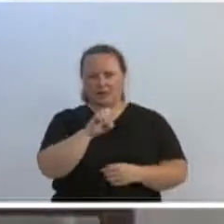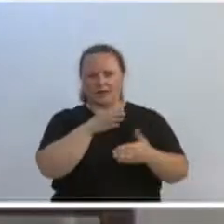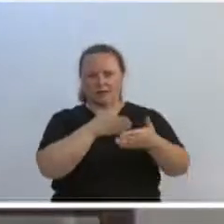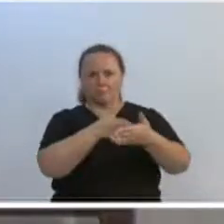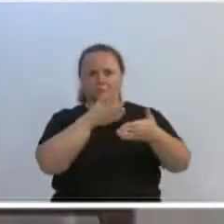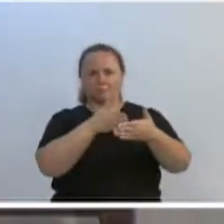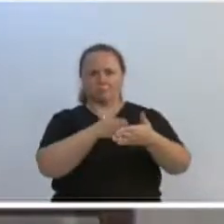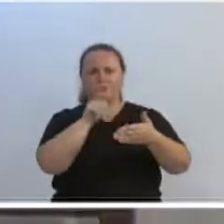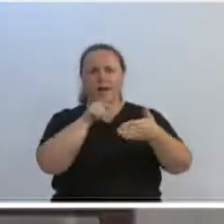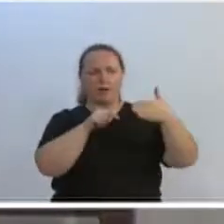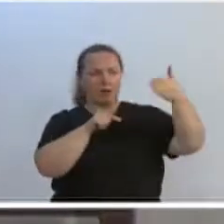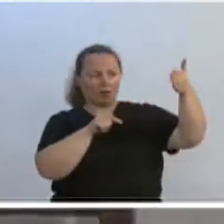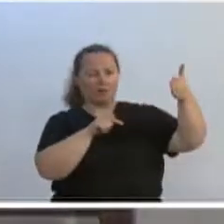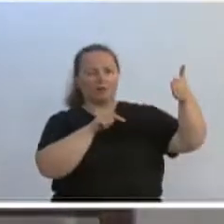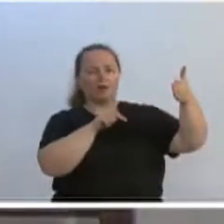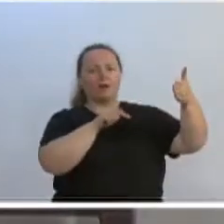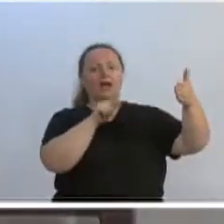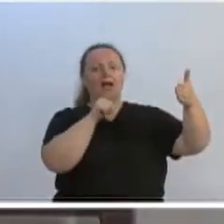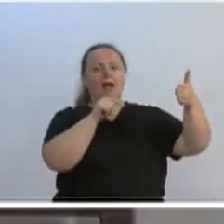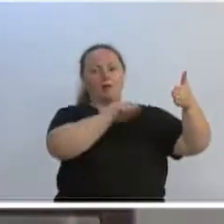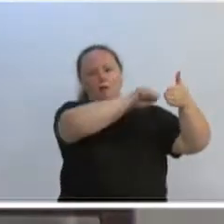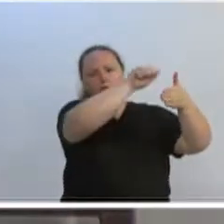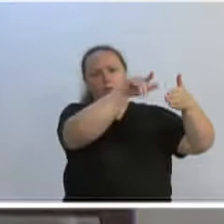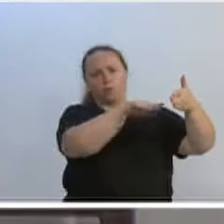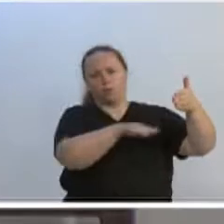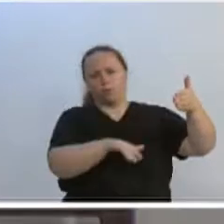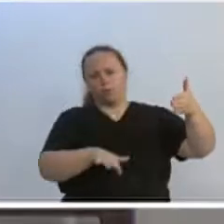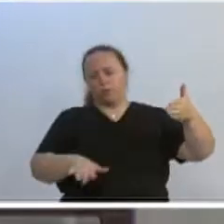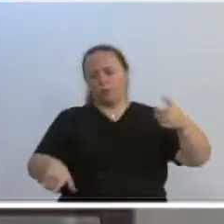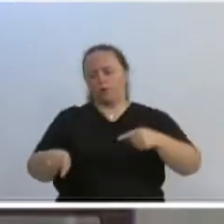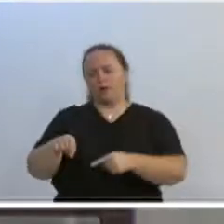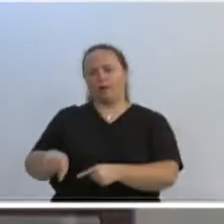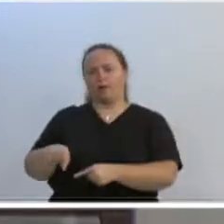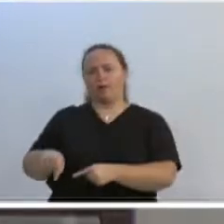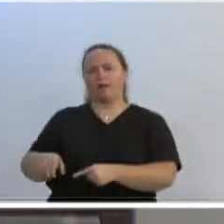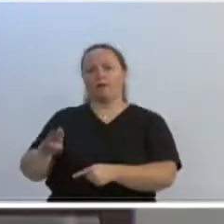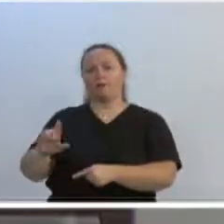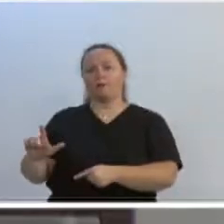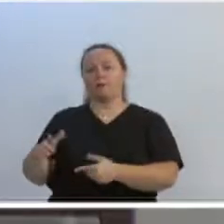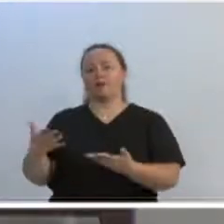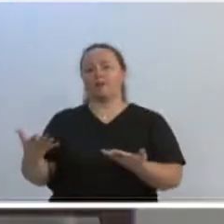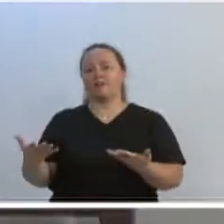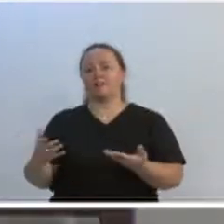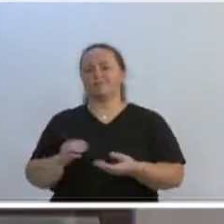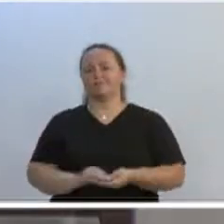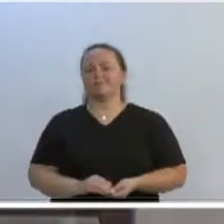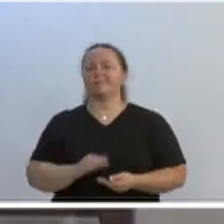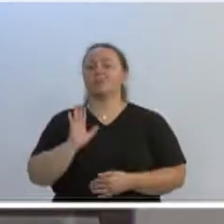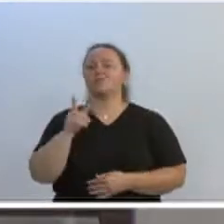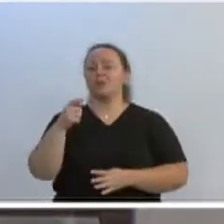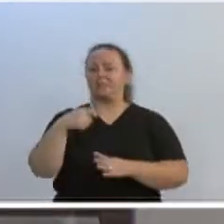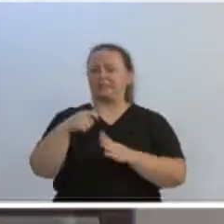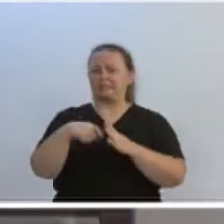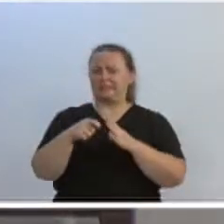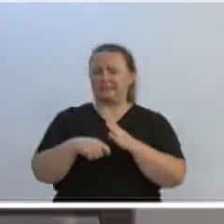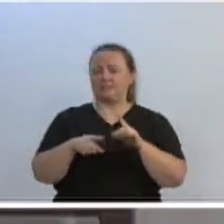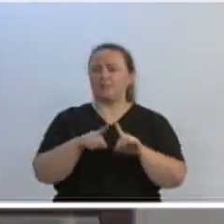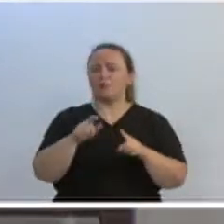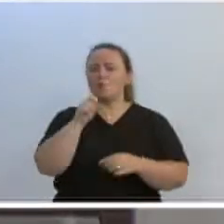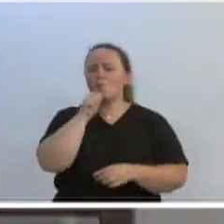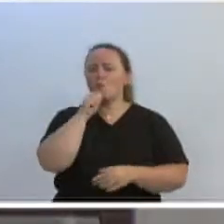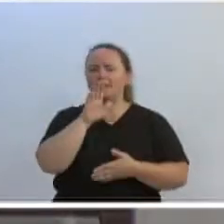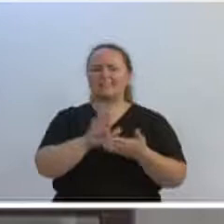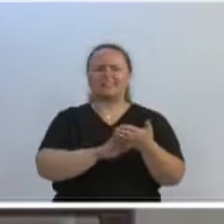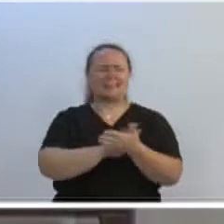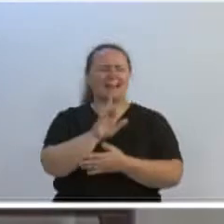a coisa é séria e grave e já faz quantos meses que nós fomos lá e até então governo federal ainda não deu um retorno